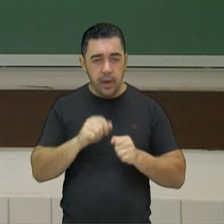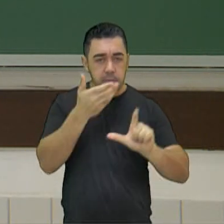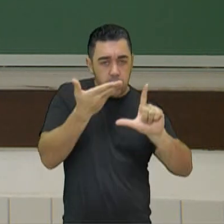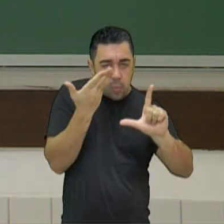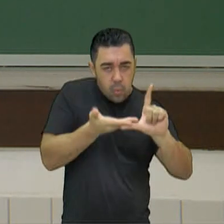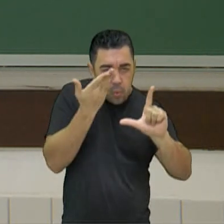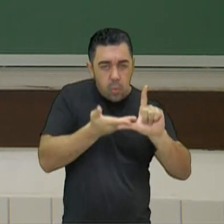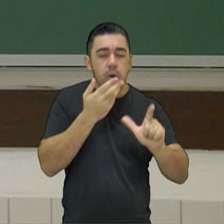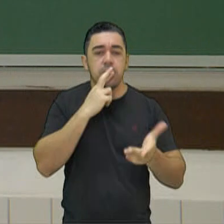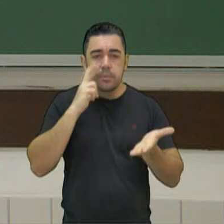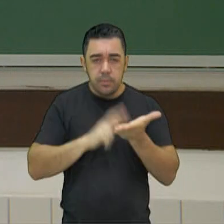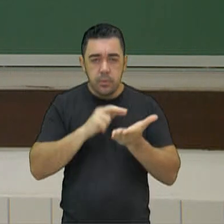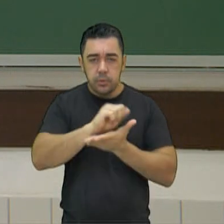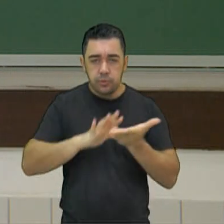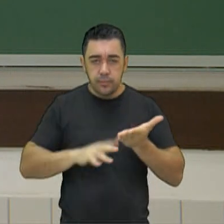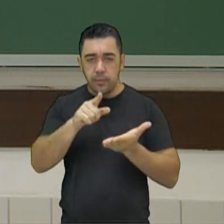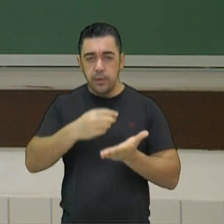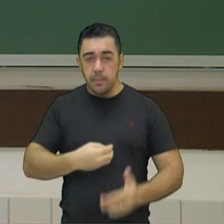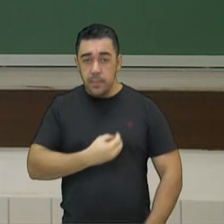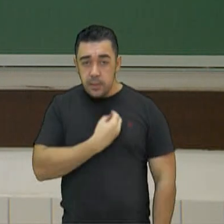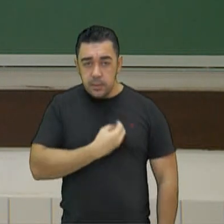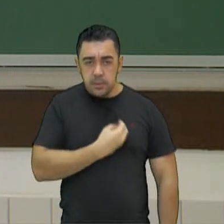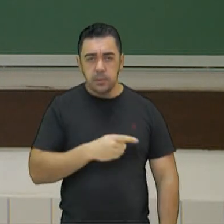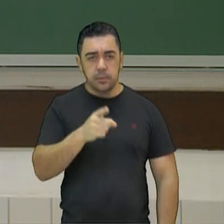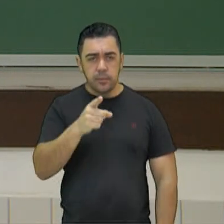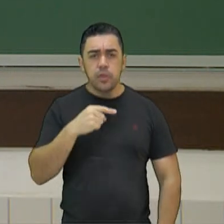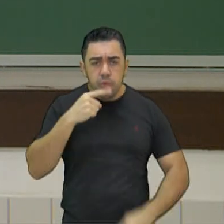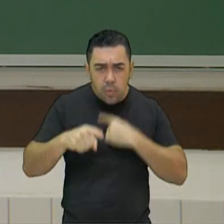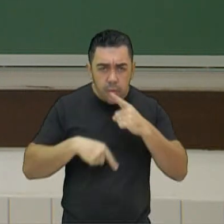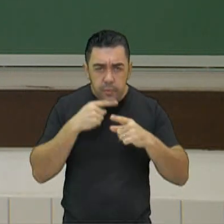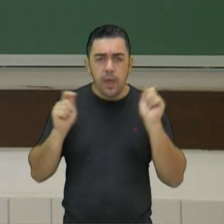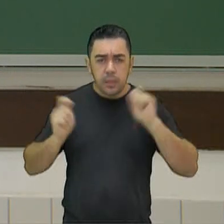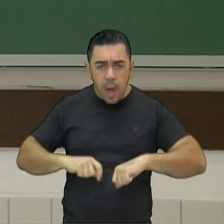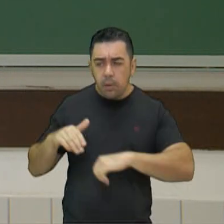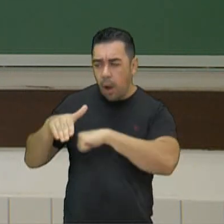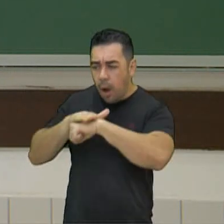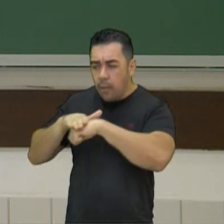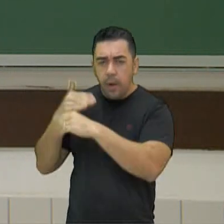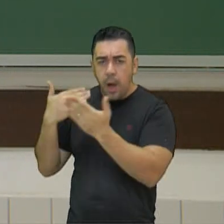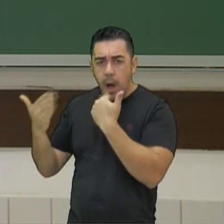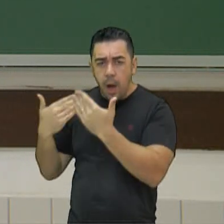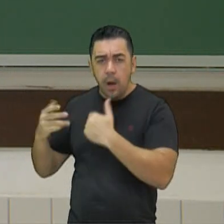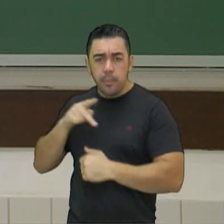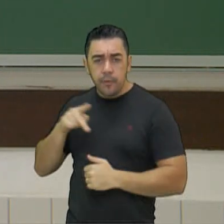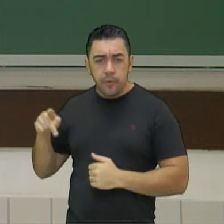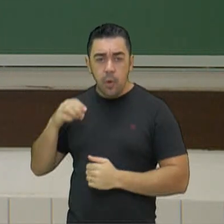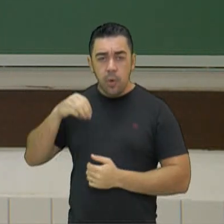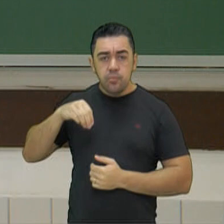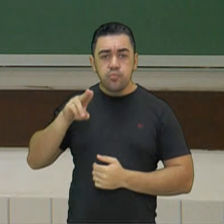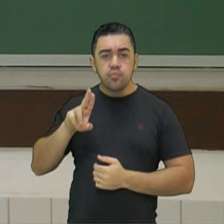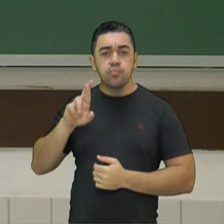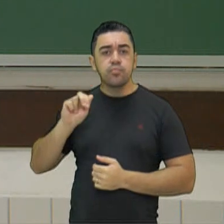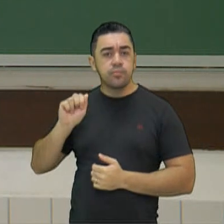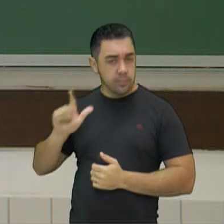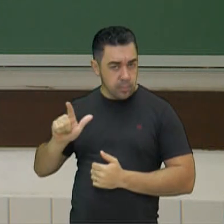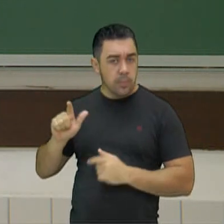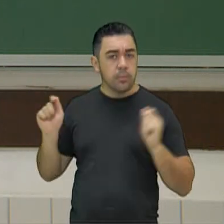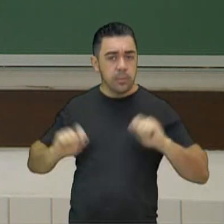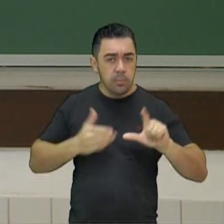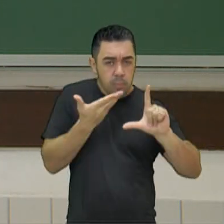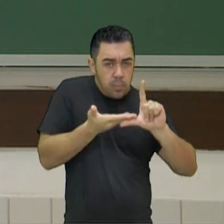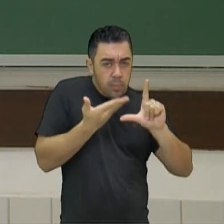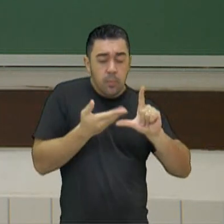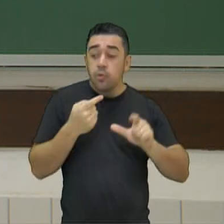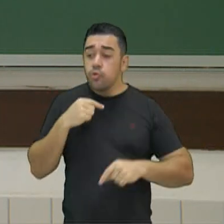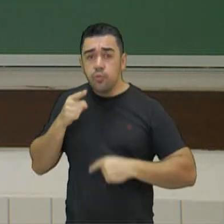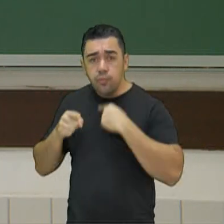que a sua presença fique registrada. Tem alguma dúvida? Manda para o seu professor no mural as dúvidas que vocês tenham, que eu